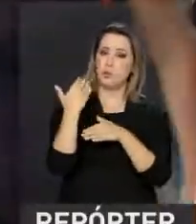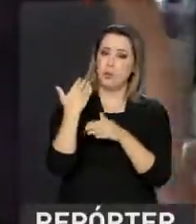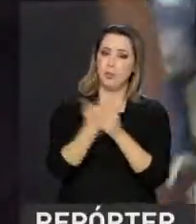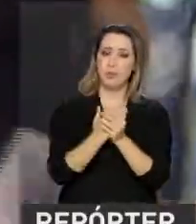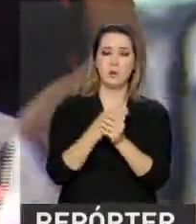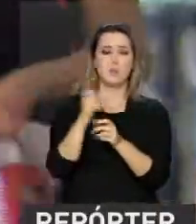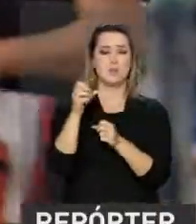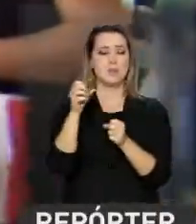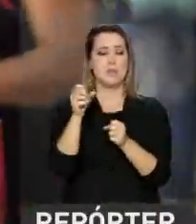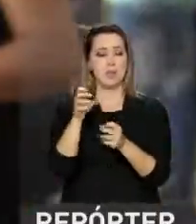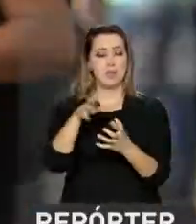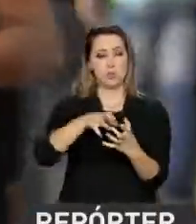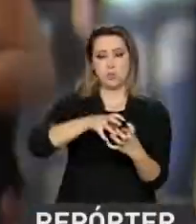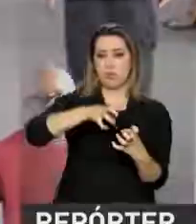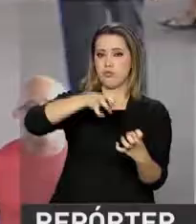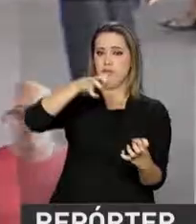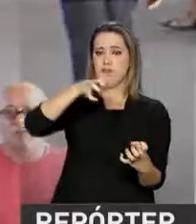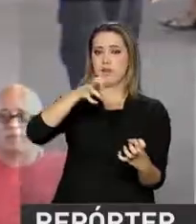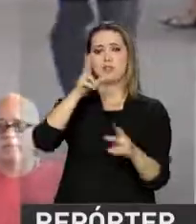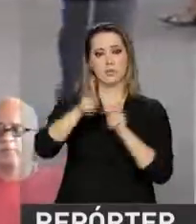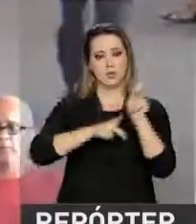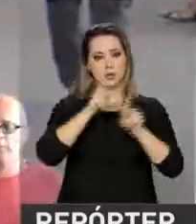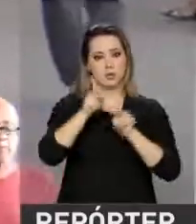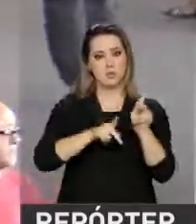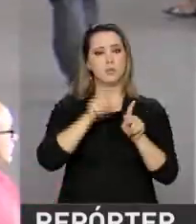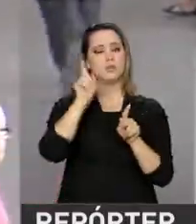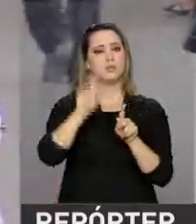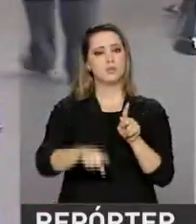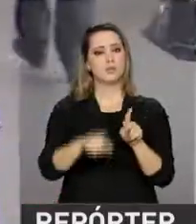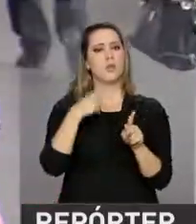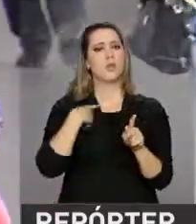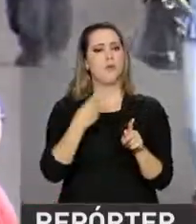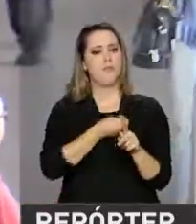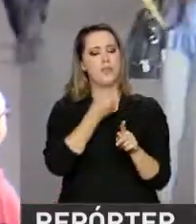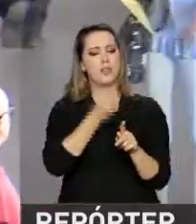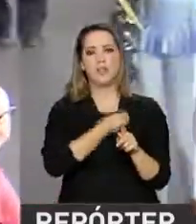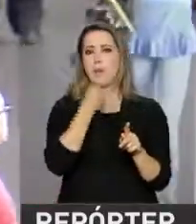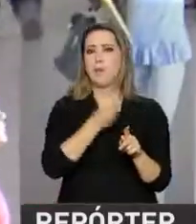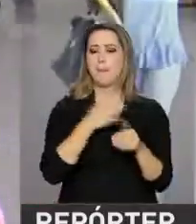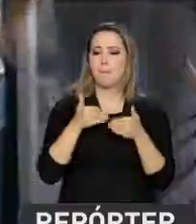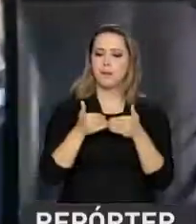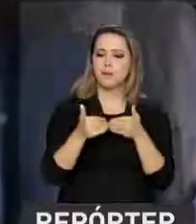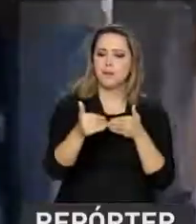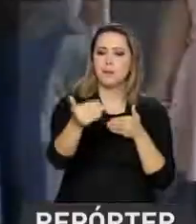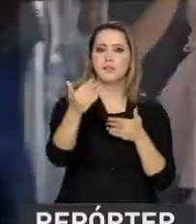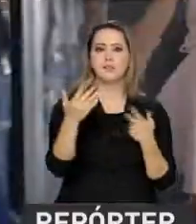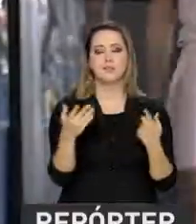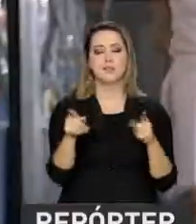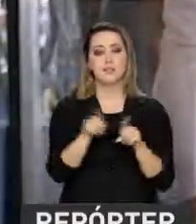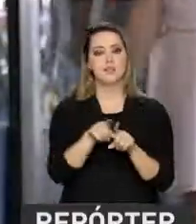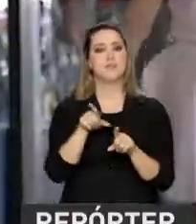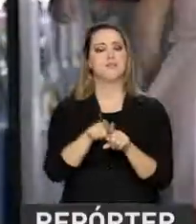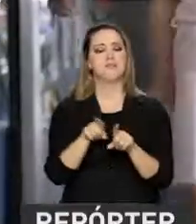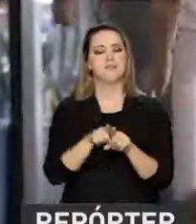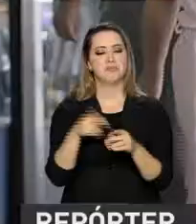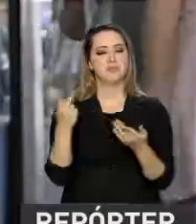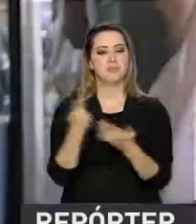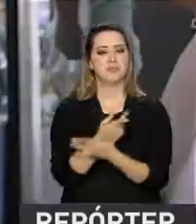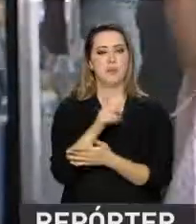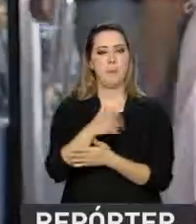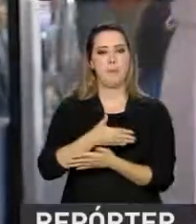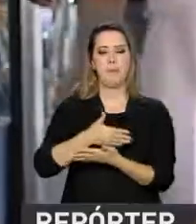envelhecimento da população brasileira resultado da maior expectativa de vida ao nascer também tem levado a um aumento